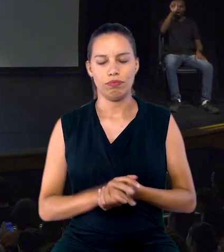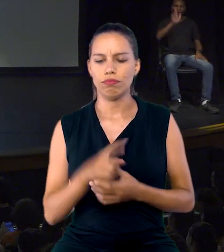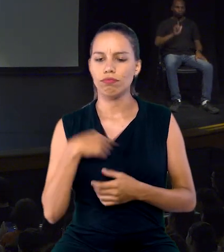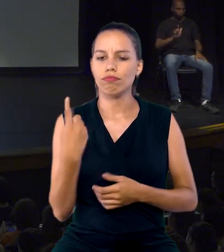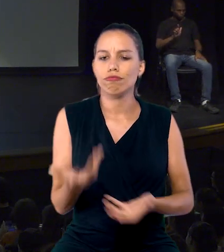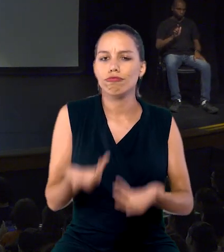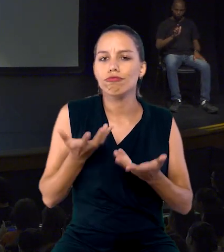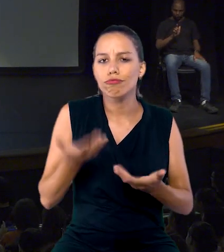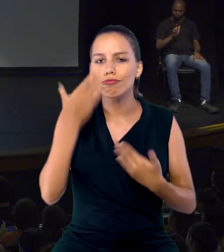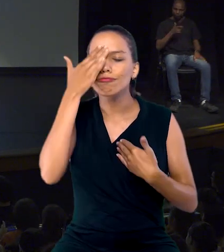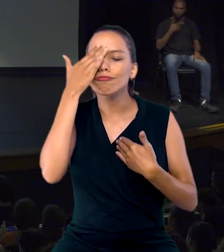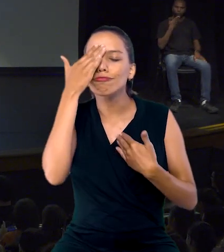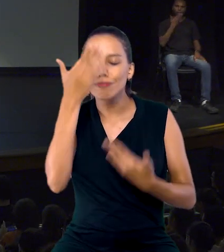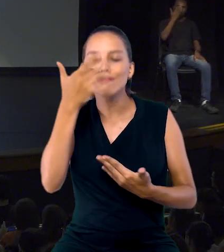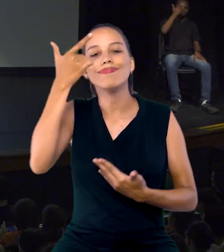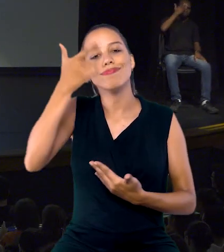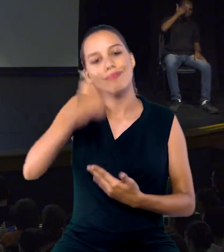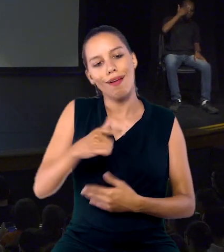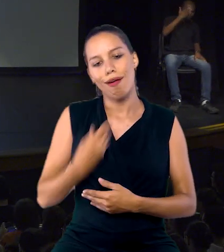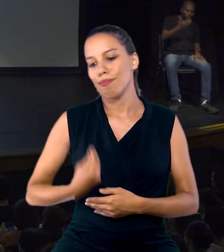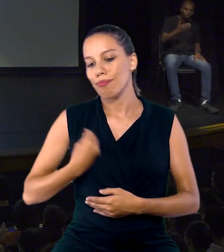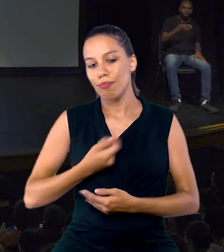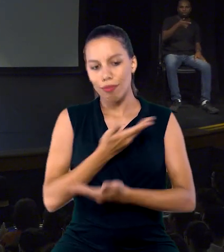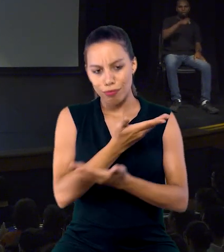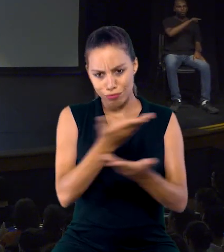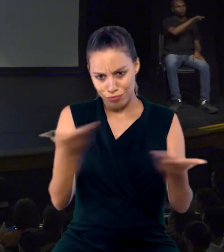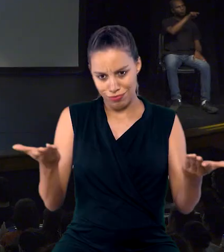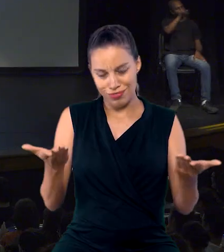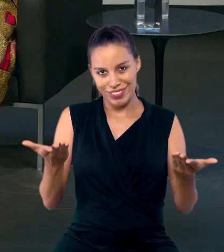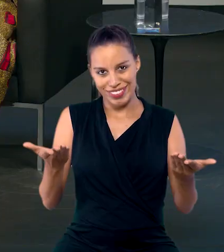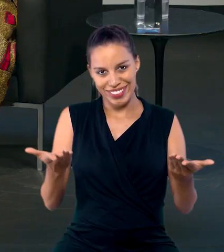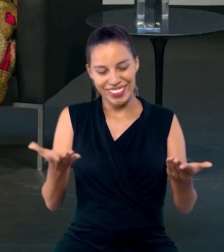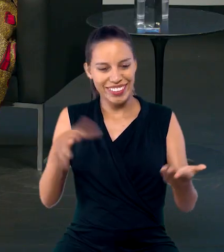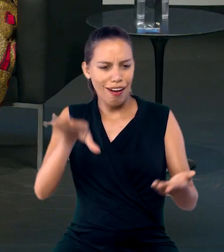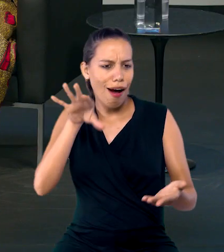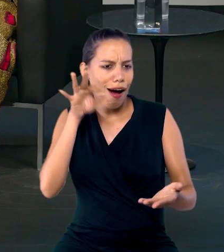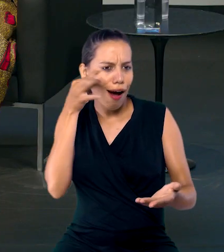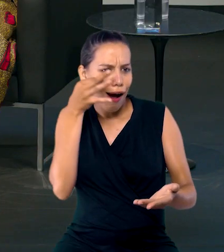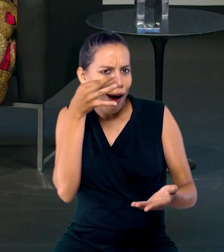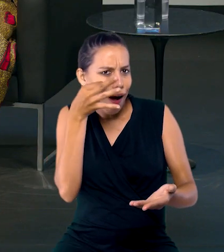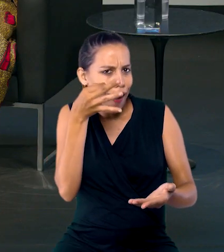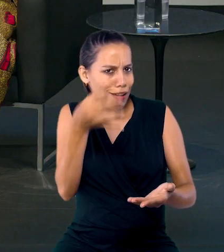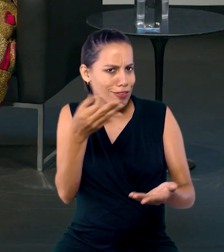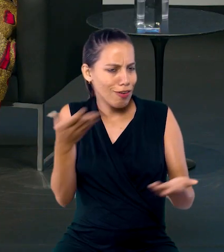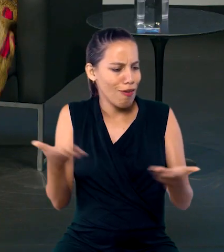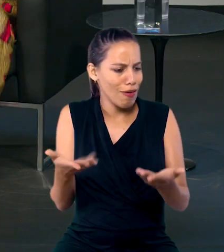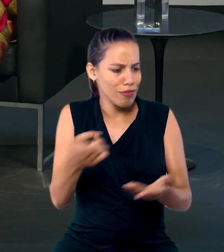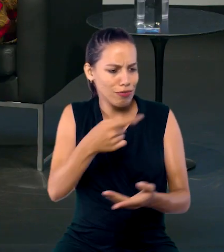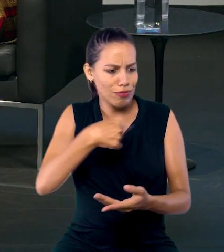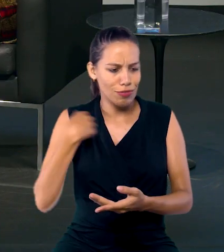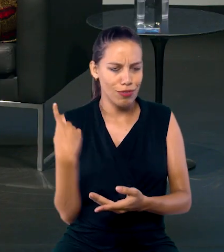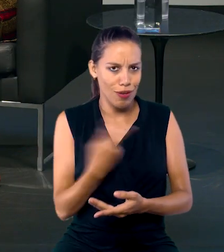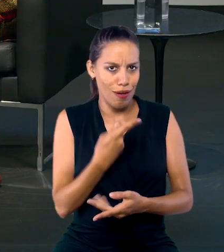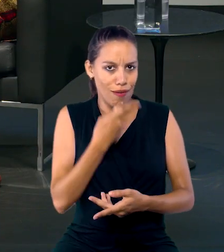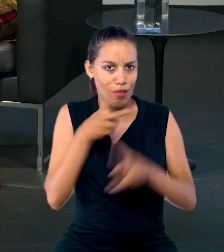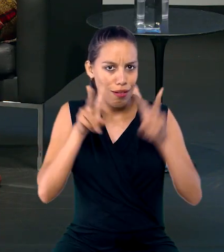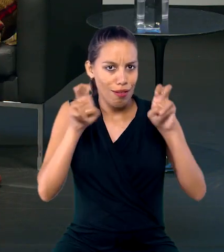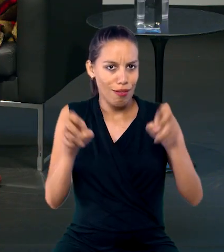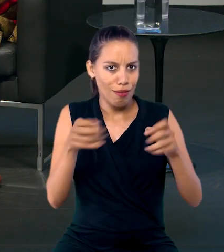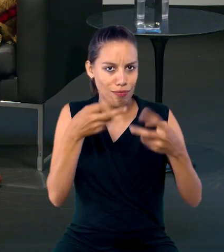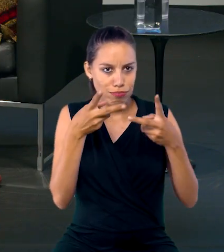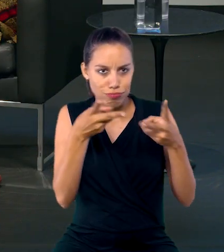Nós queremos muito agradecer de novo a presença de vocês, a escuta. A gente vai falar sobre escuta hoje